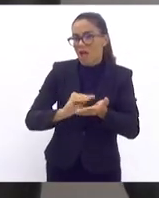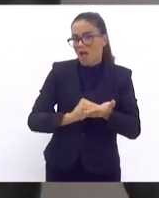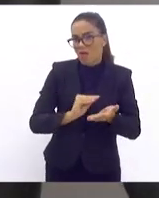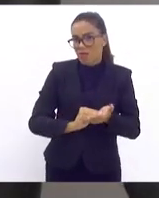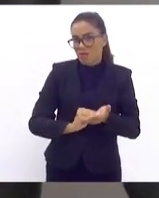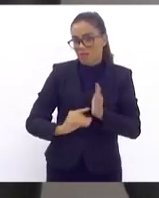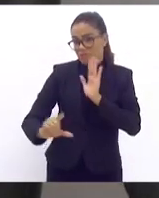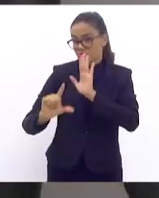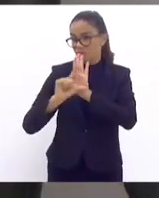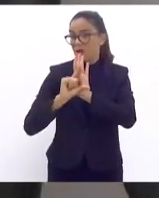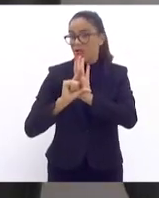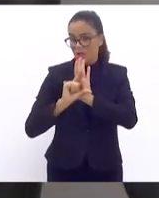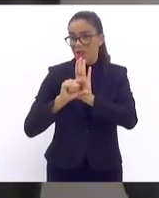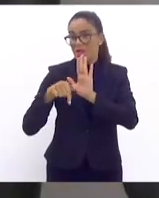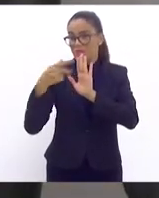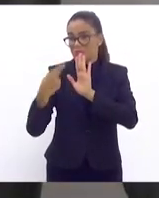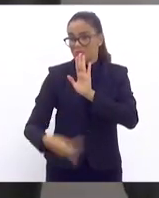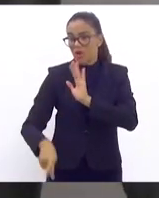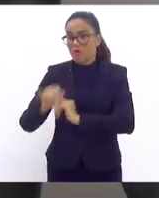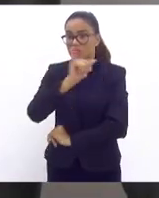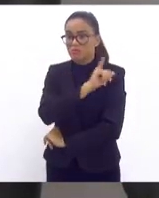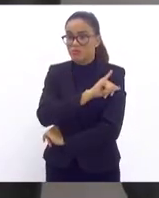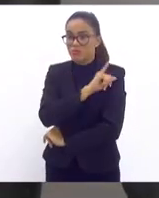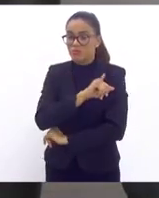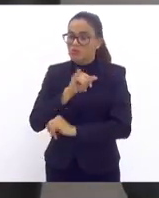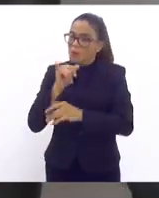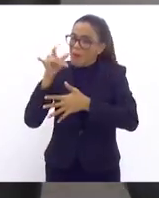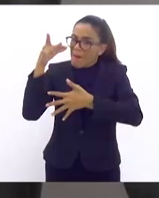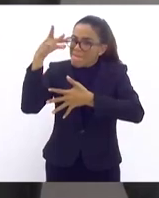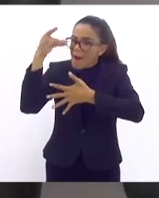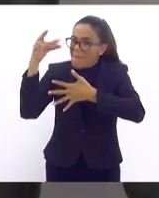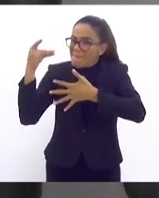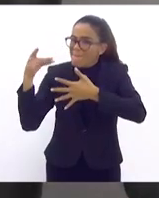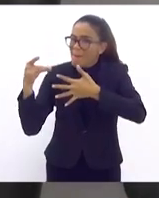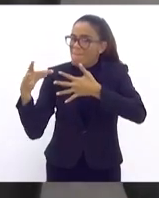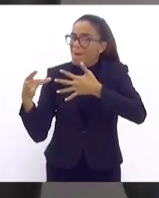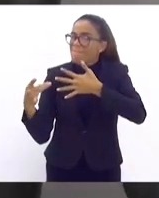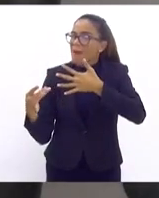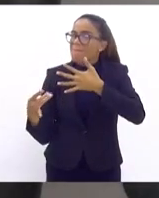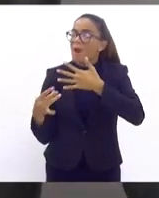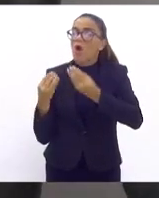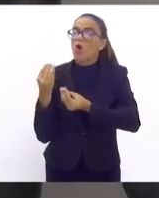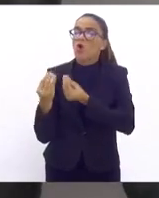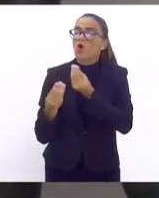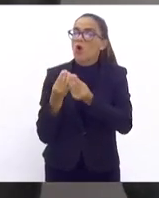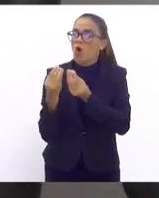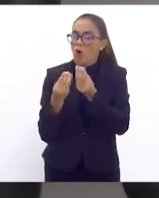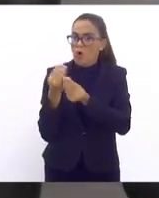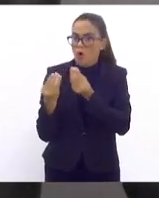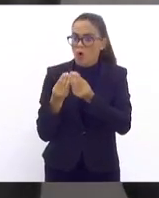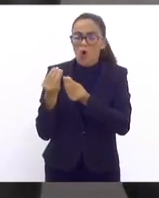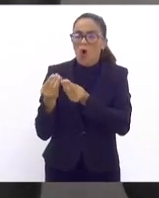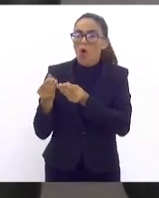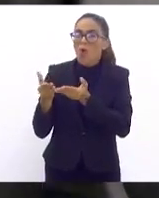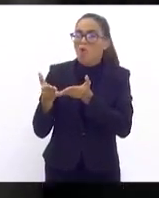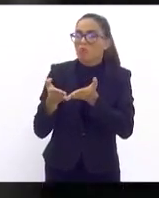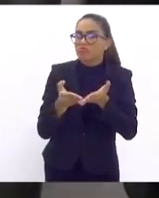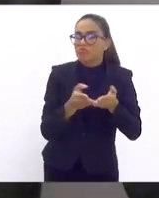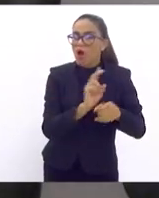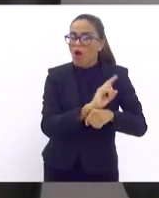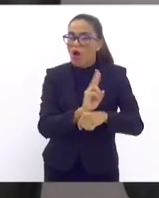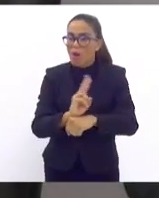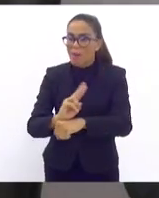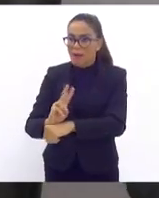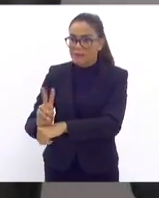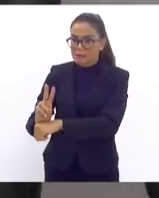uma legislação mais específica sobre as operações no mar. Por isso, Vossa Excelência tem razão quando